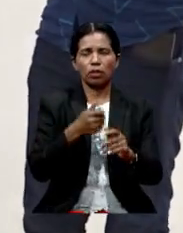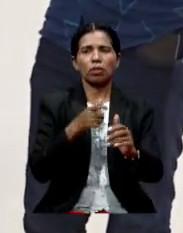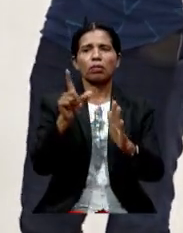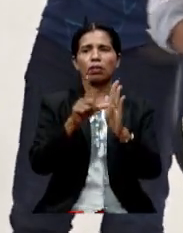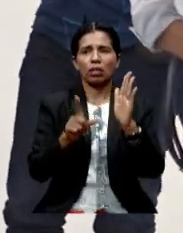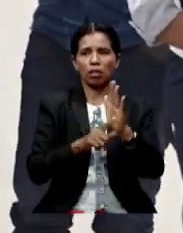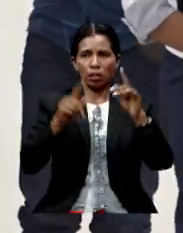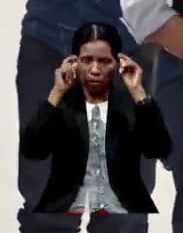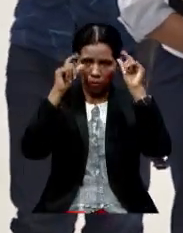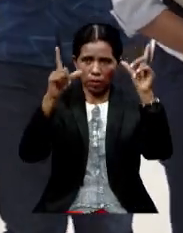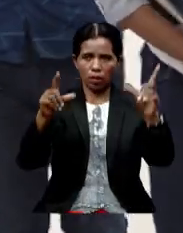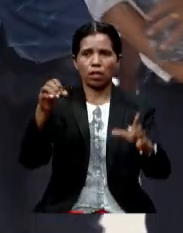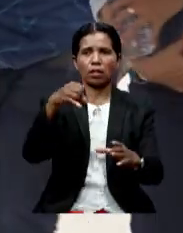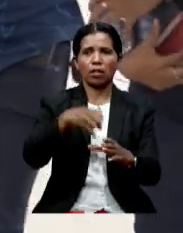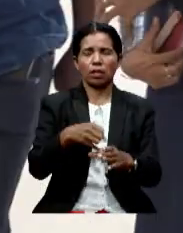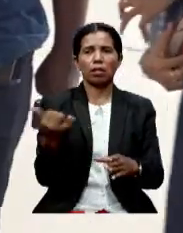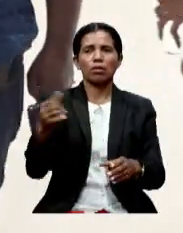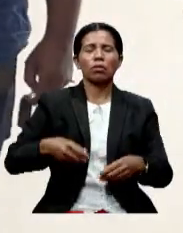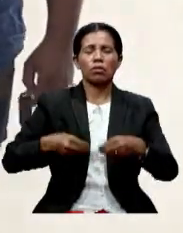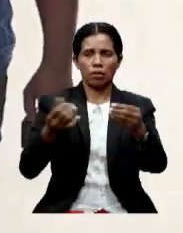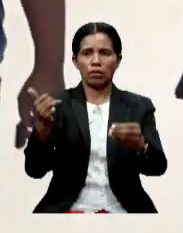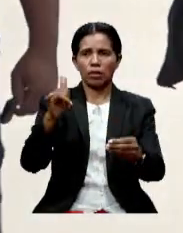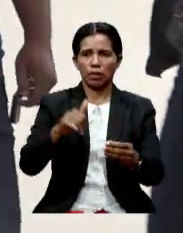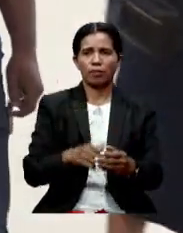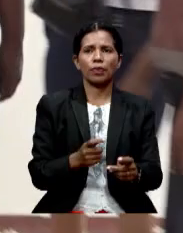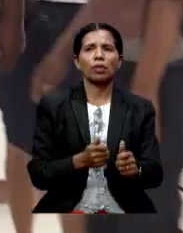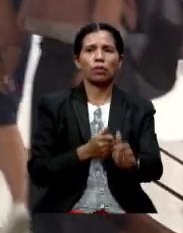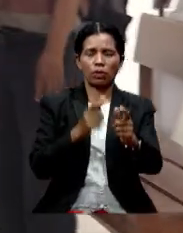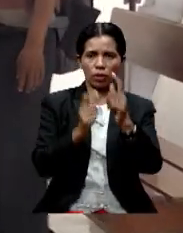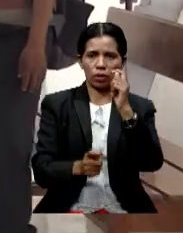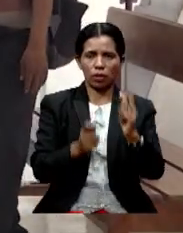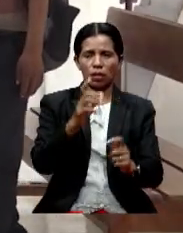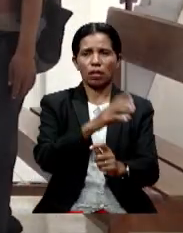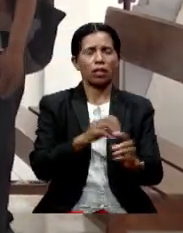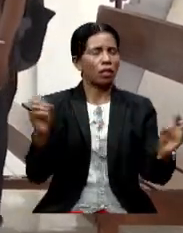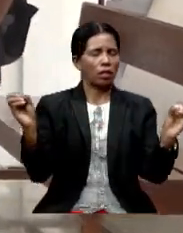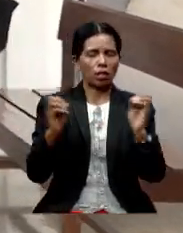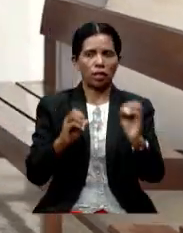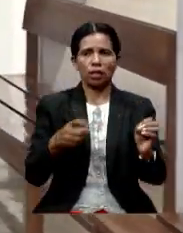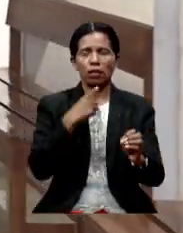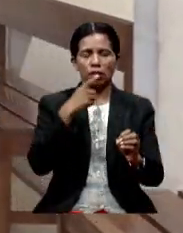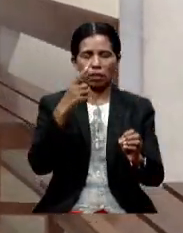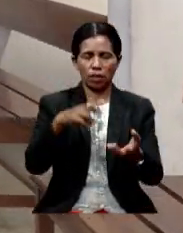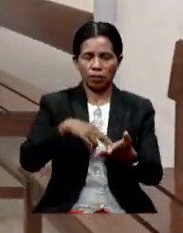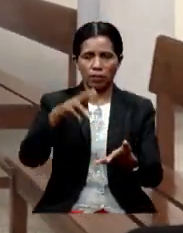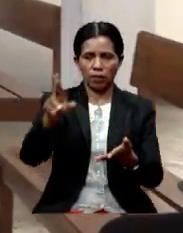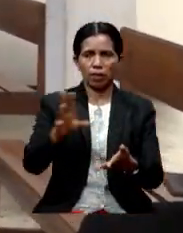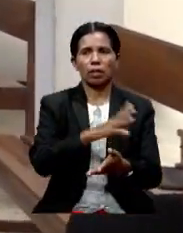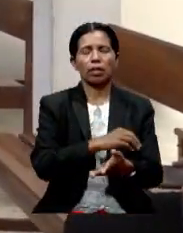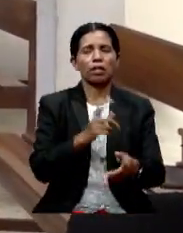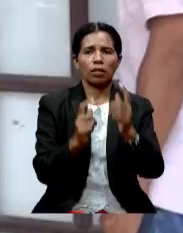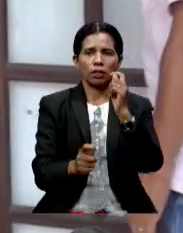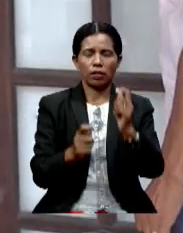Penal Timor-Leste nebe imputa basira. Tuir tribunal durante julgamento la ia provas nebe aprovado, nune